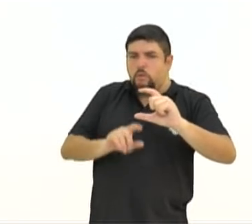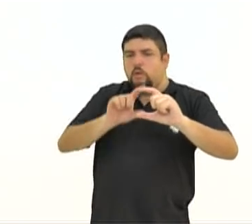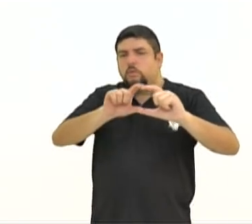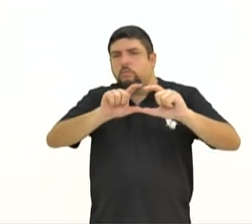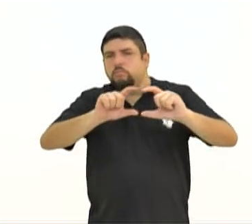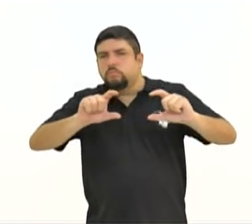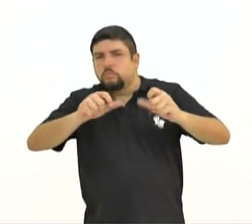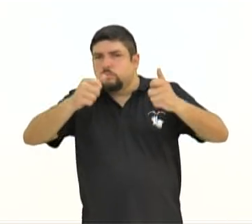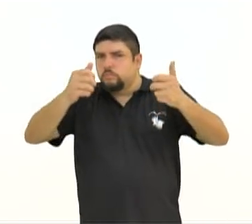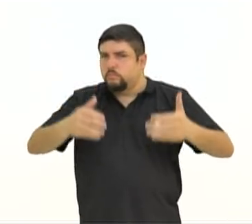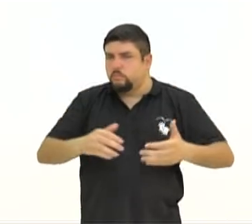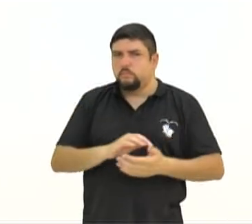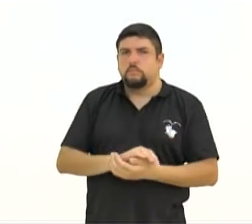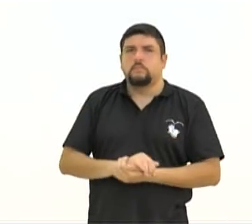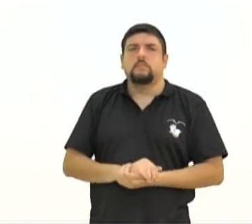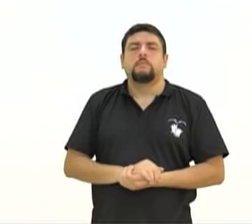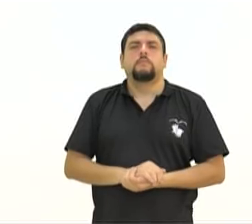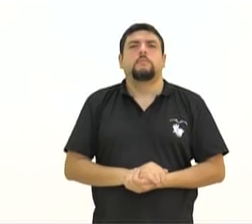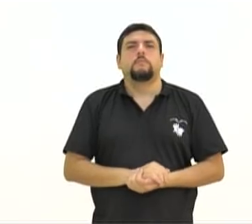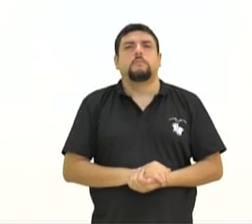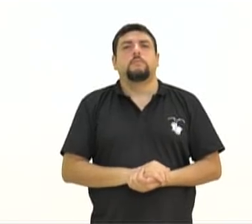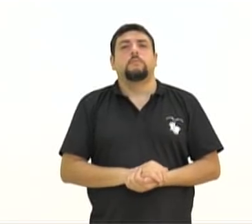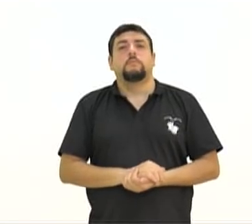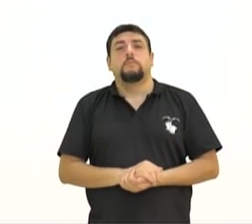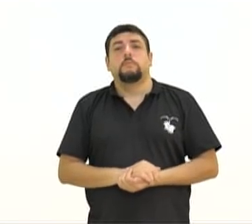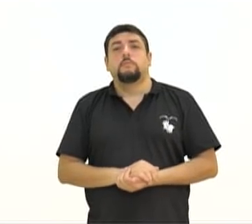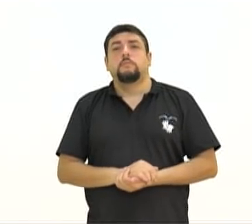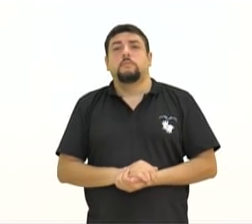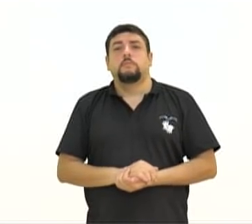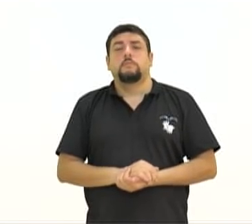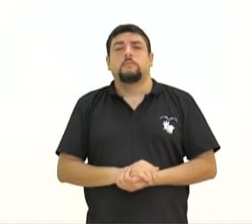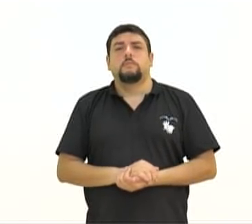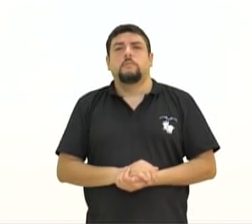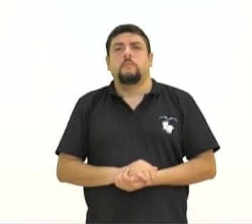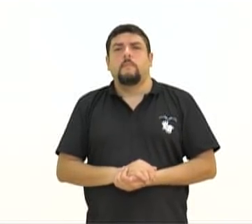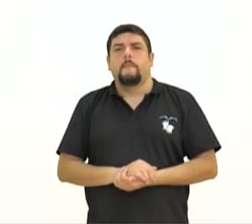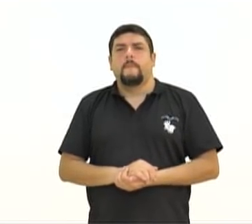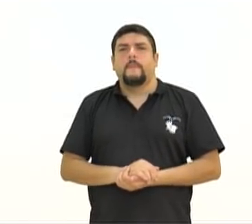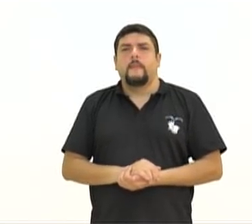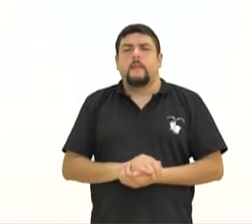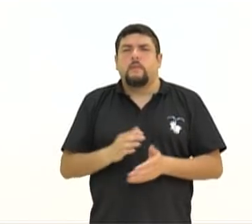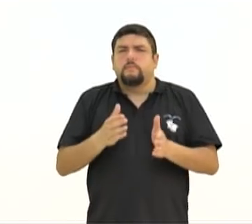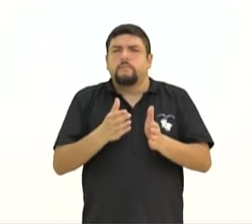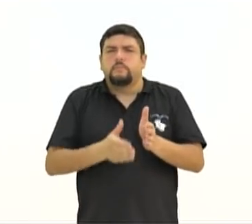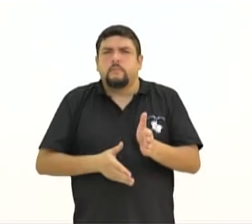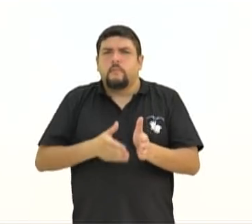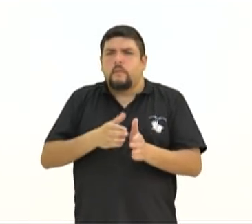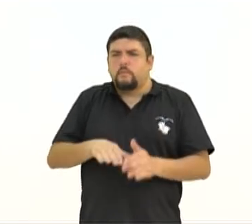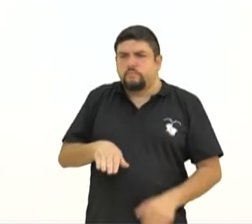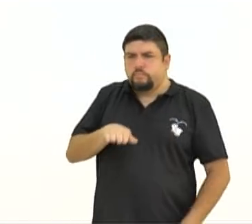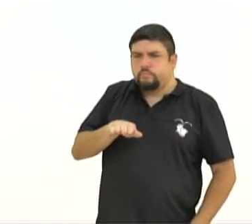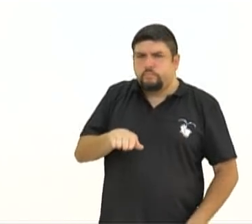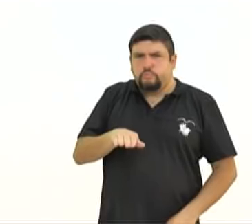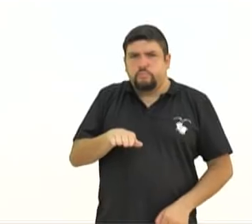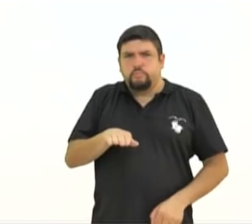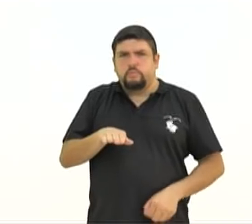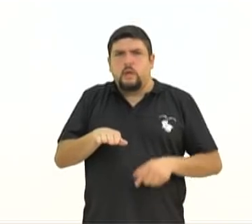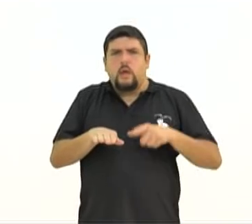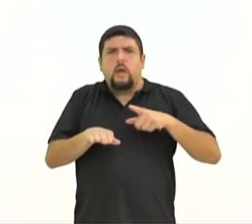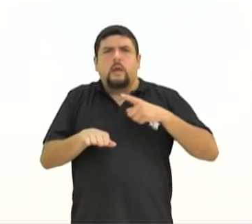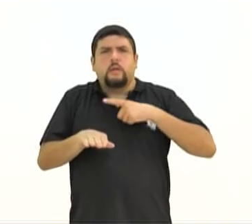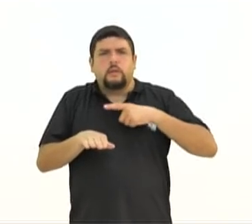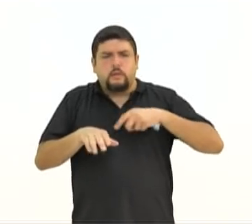certo? E começa assim no seguinte verso. O bonde passa cheio de pernas, pernas brancas,